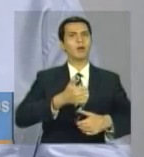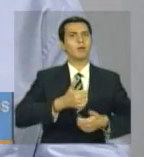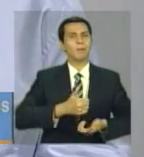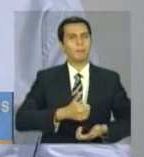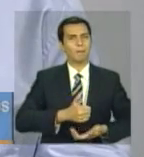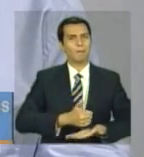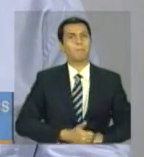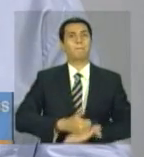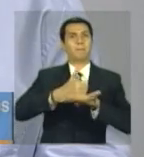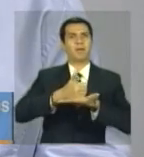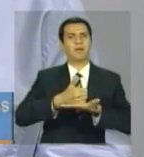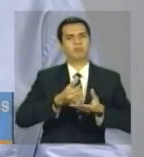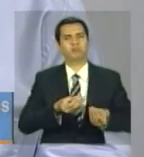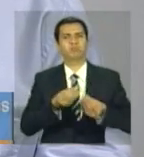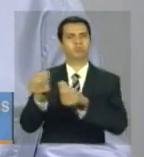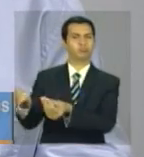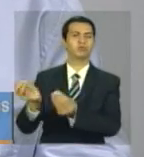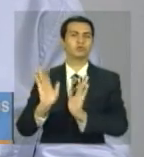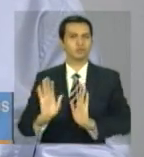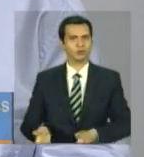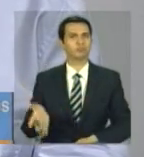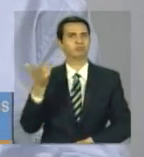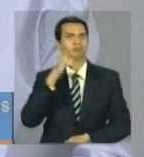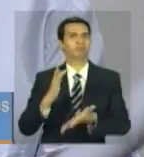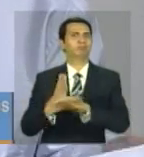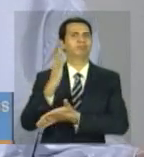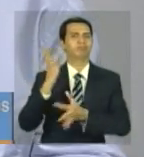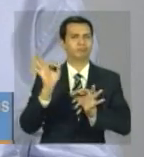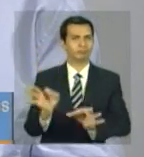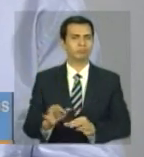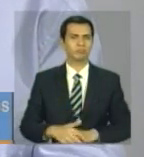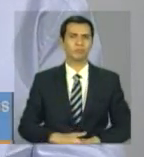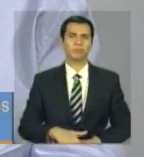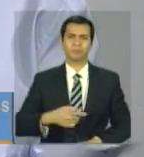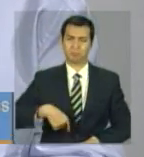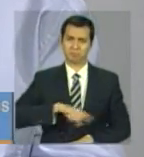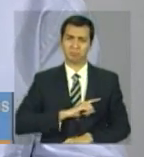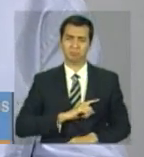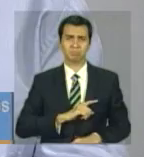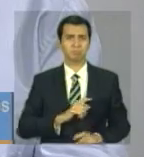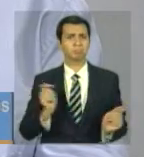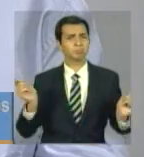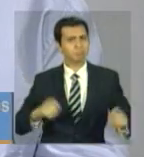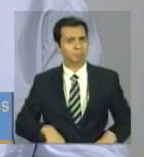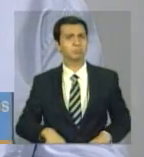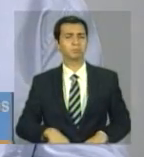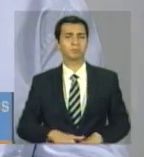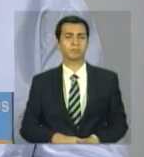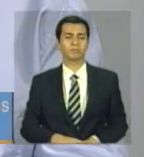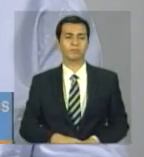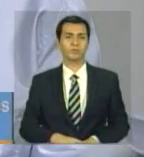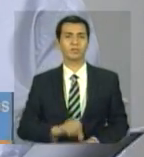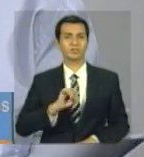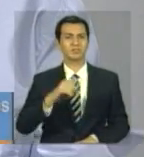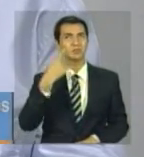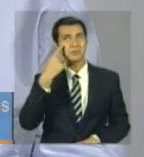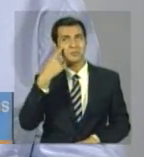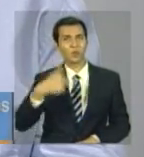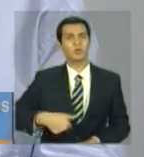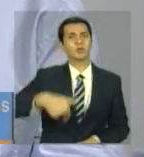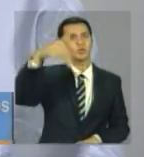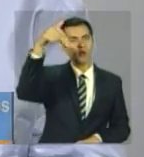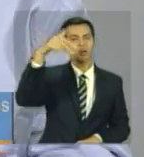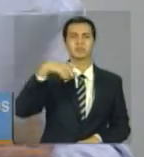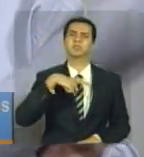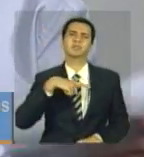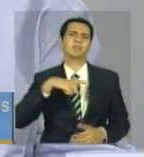Nós temos que analisar cada proposta. A agricultura urbana, assim, a característica dela é totalmente diferente. Você pega a região norte,